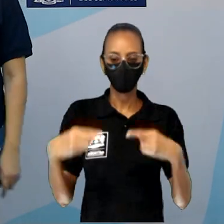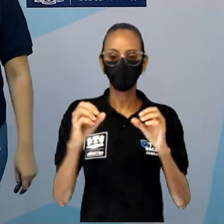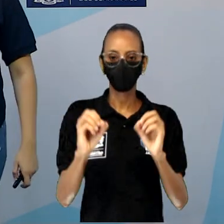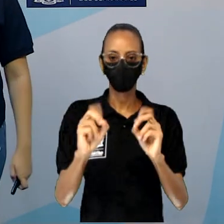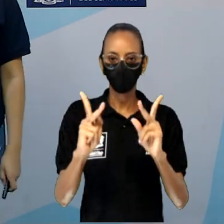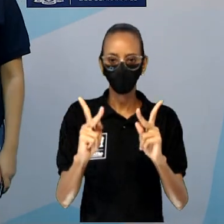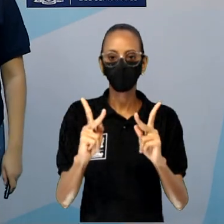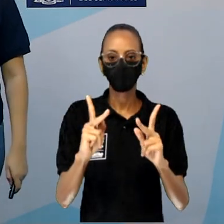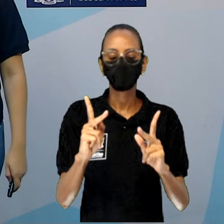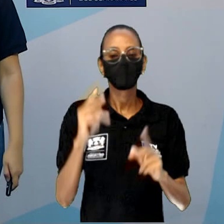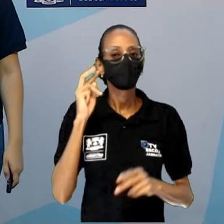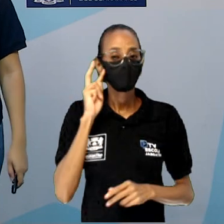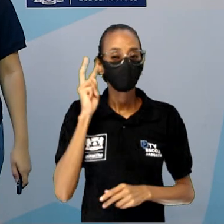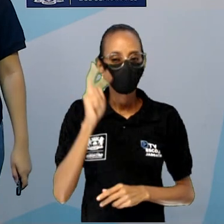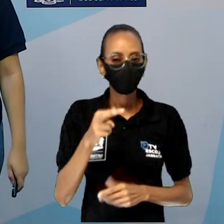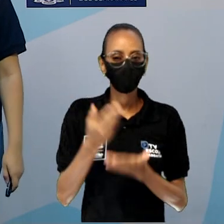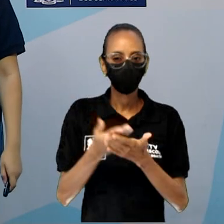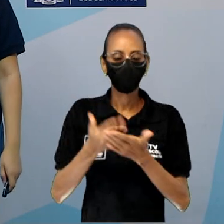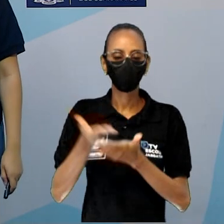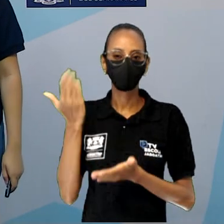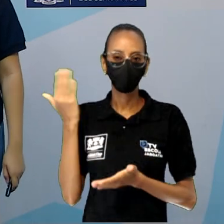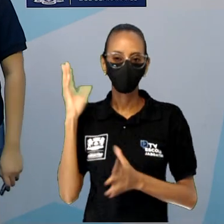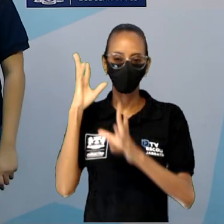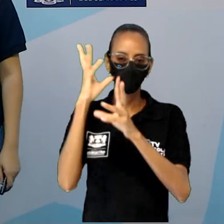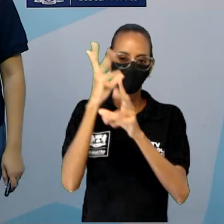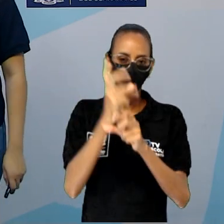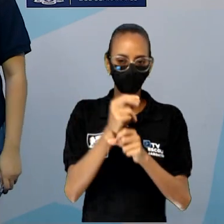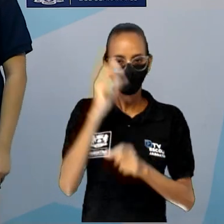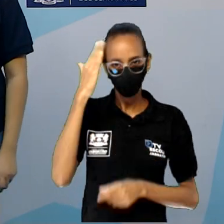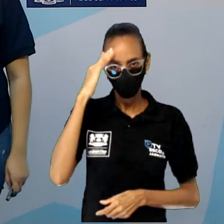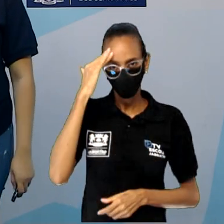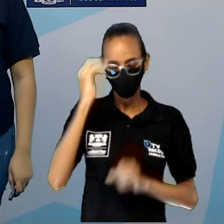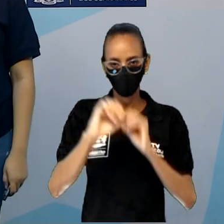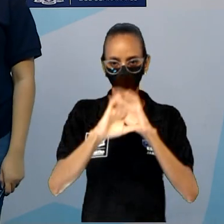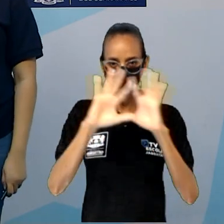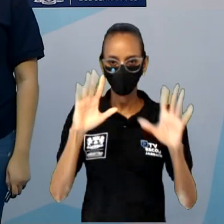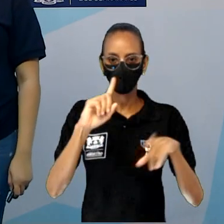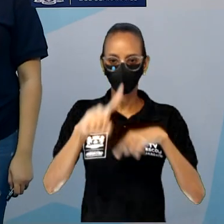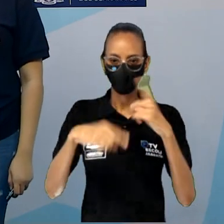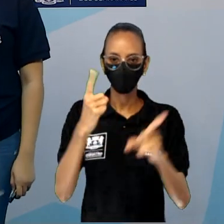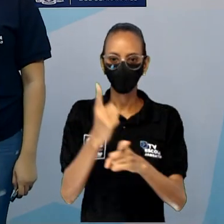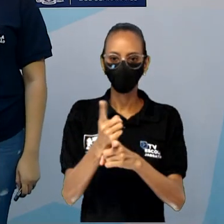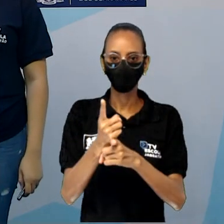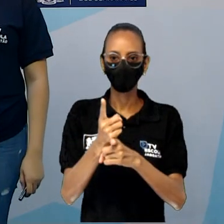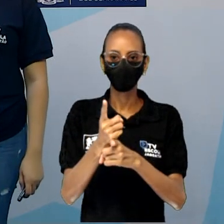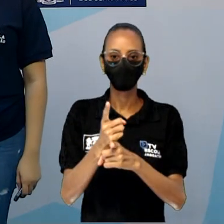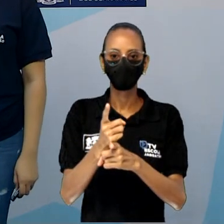Revisem as aulas para vocês conseguirem entender todo o conteúdo. A gente se vê logo mais.